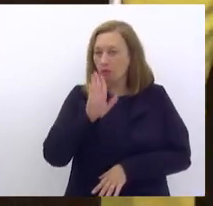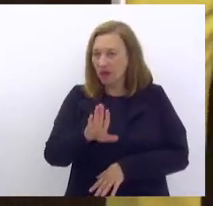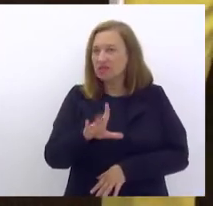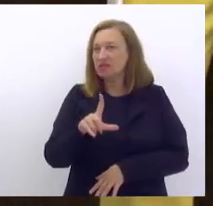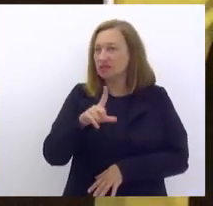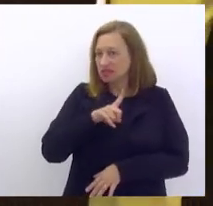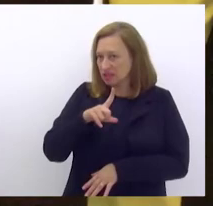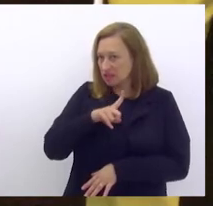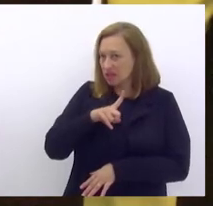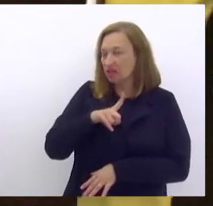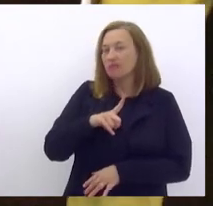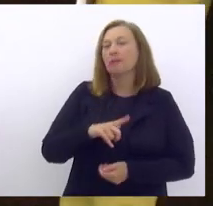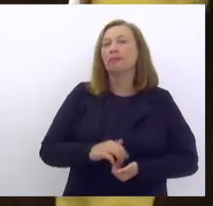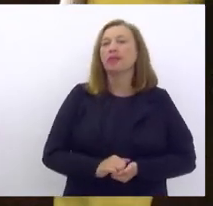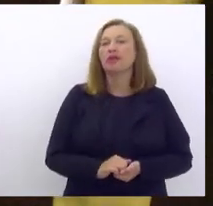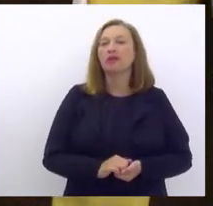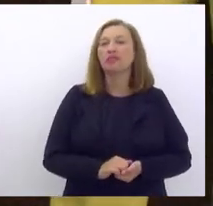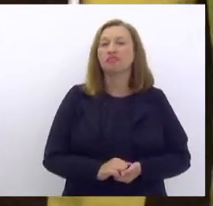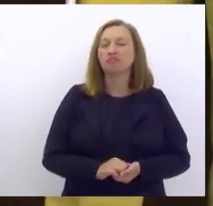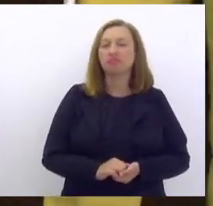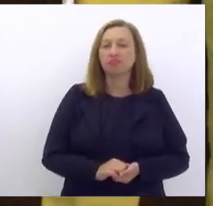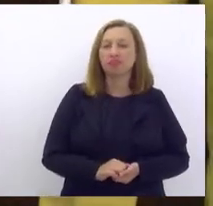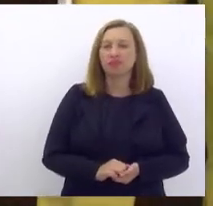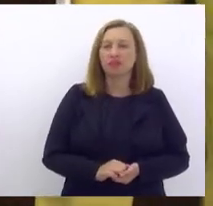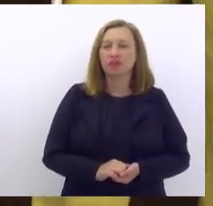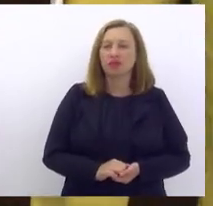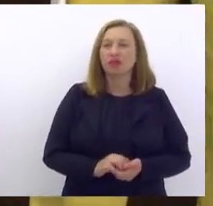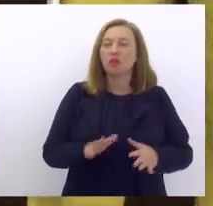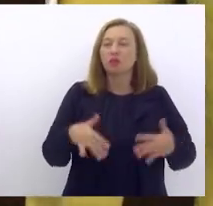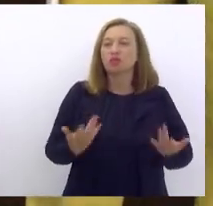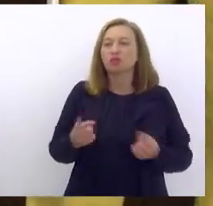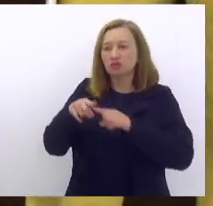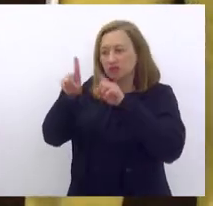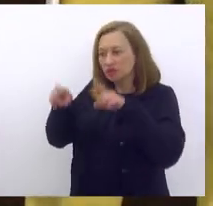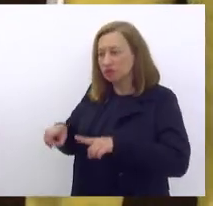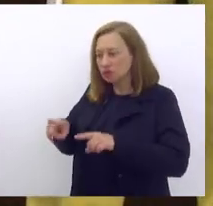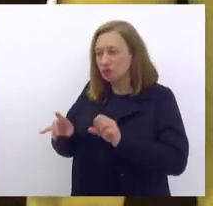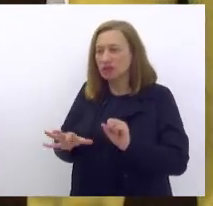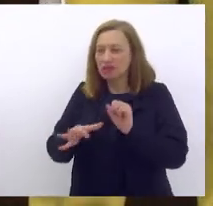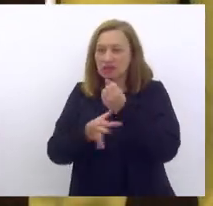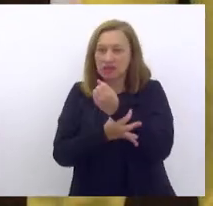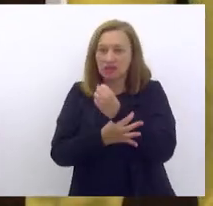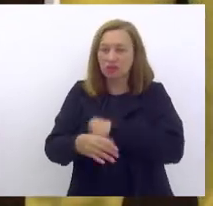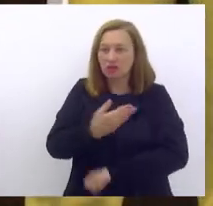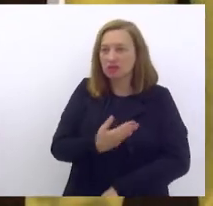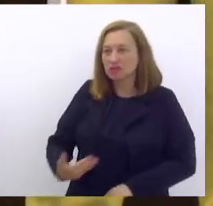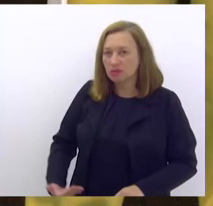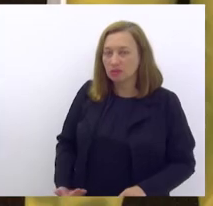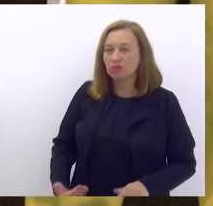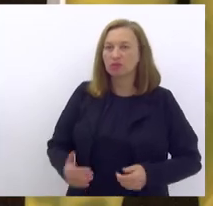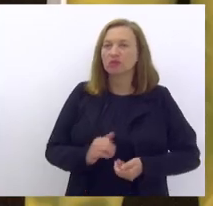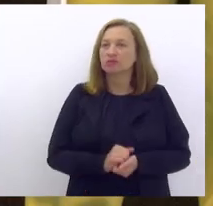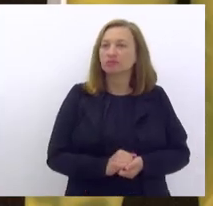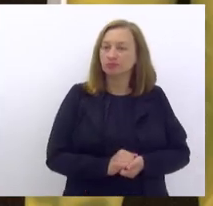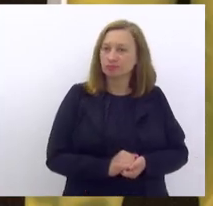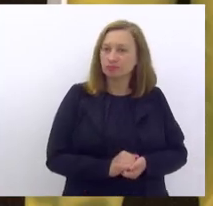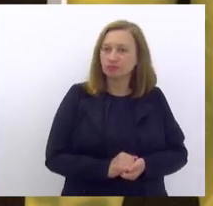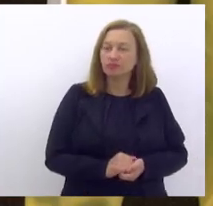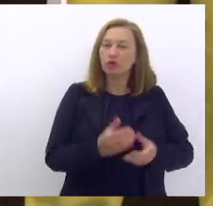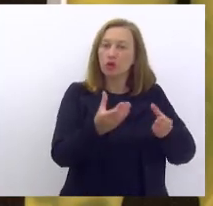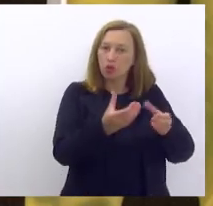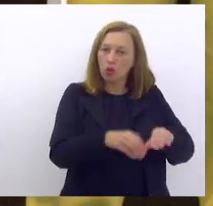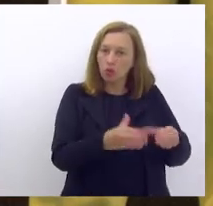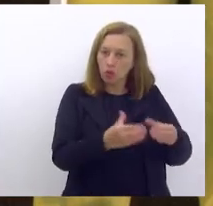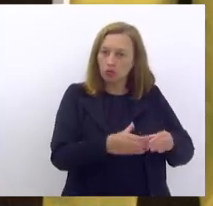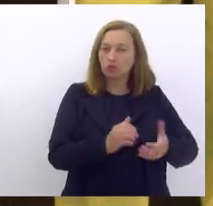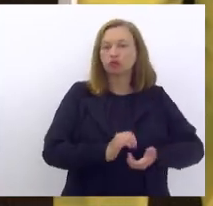posso falar que existe, de quando o servidor da segurança pública presta serviço ou concurso